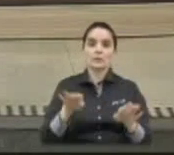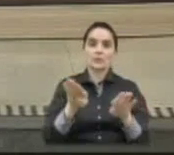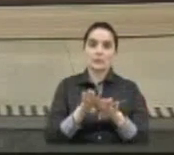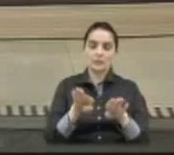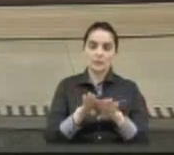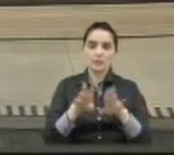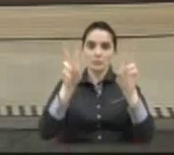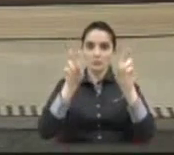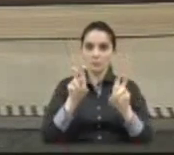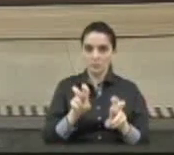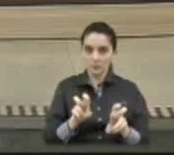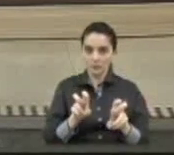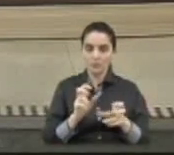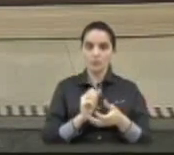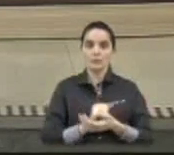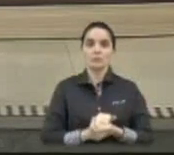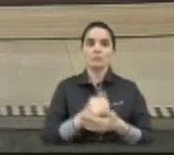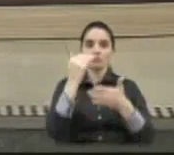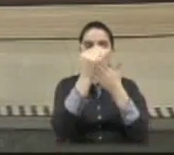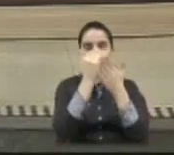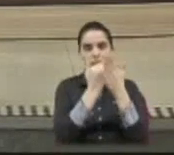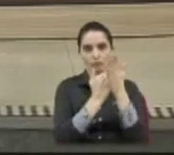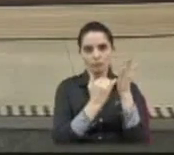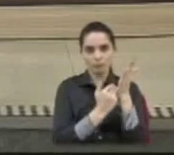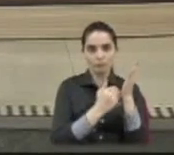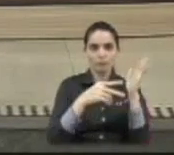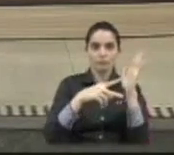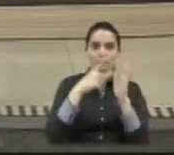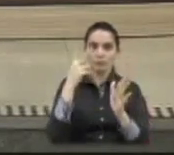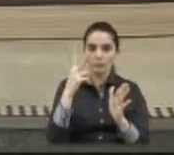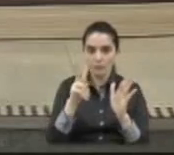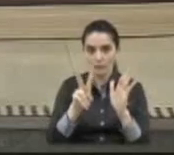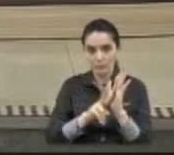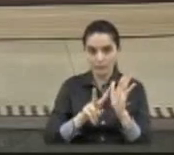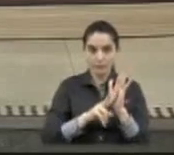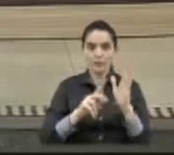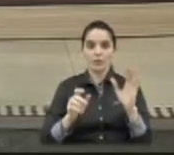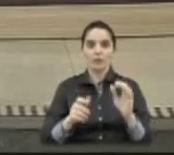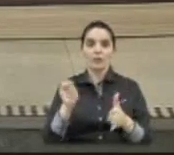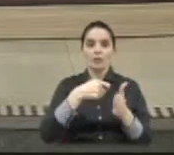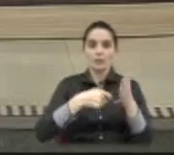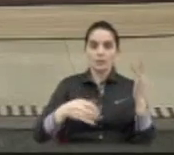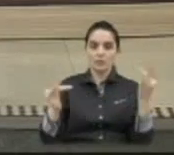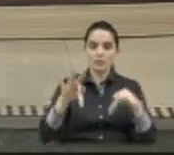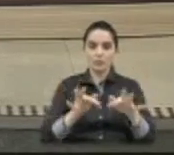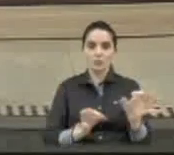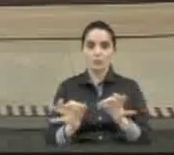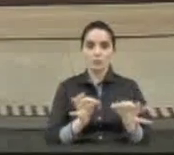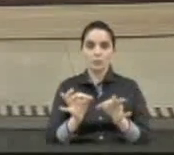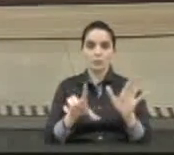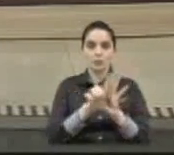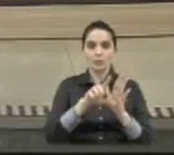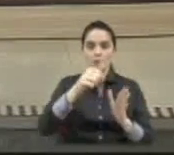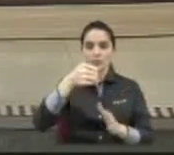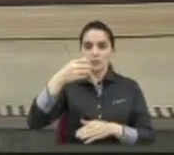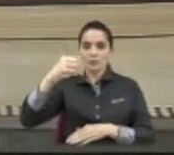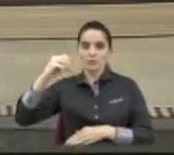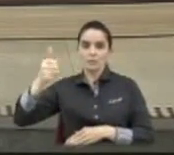a mensagem. As mensagens. Item 2 da pauta. Redação final ao projeto de lei número